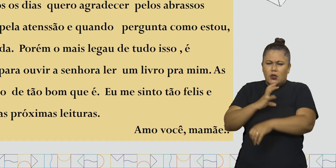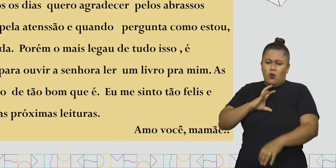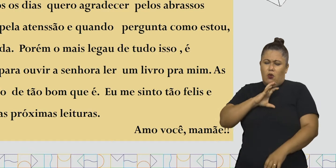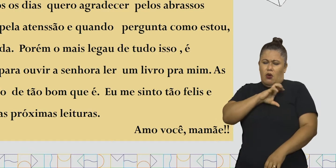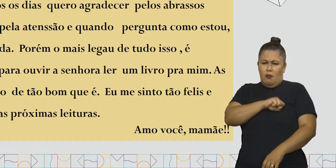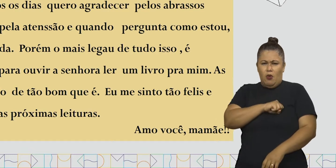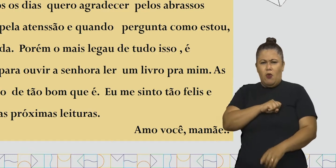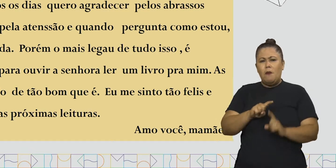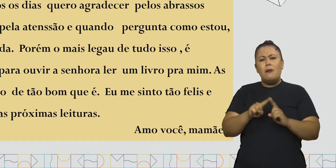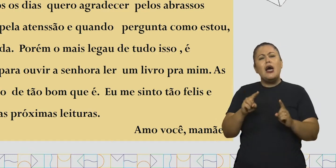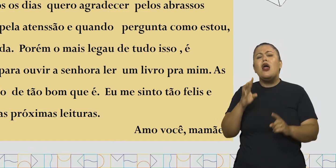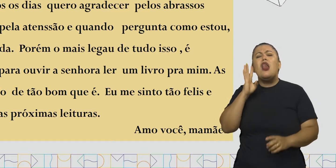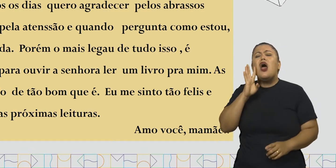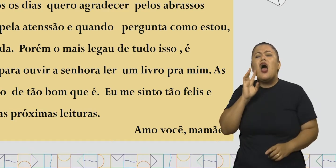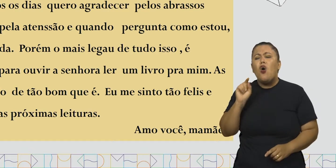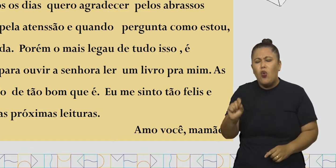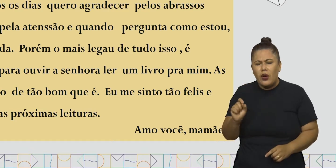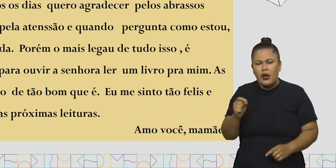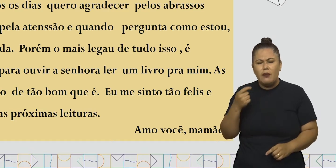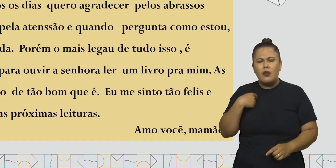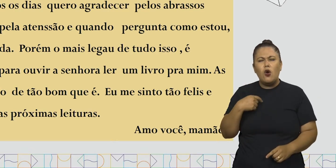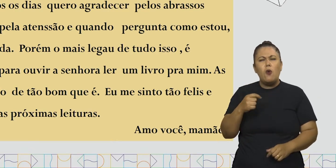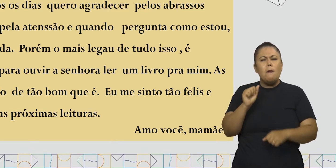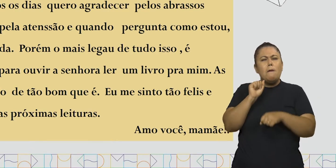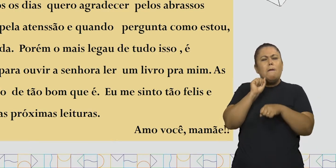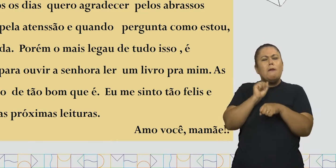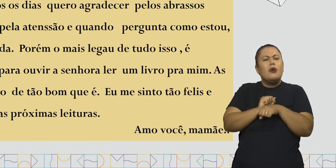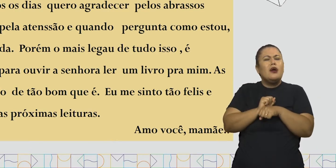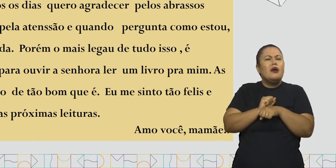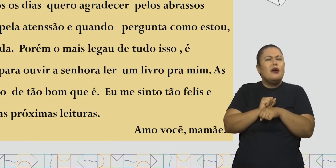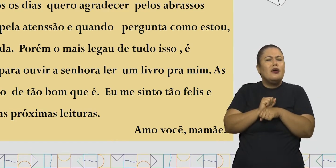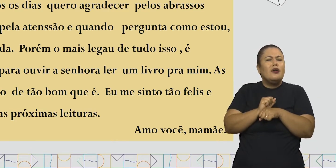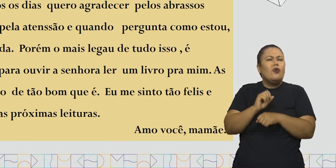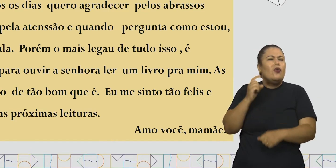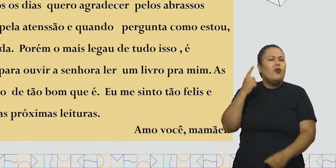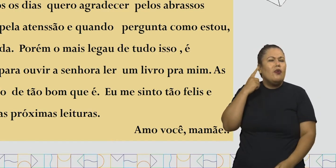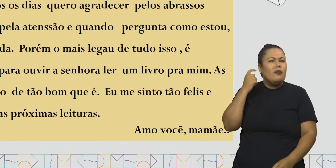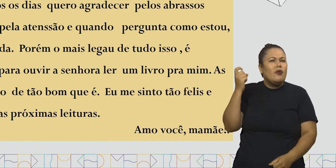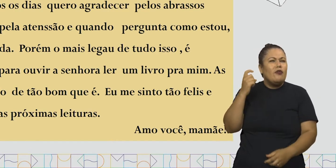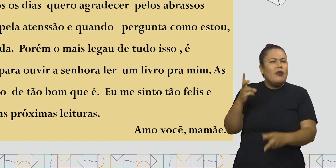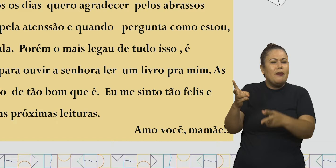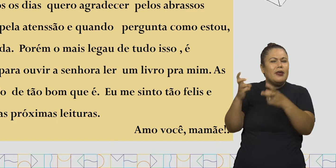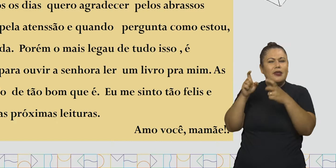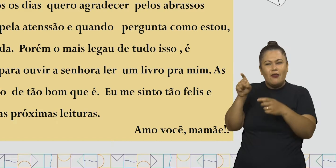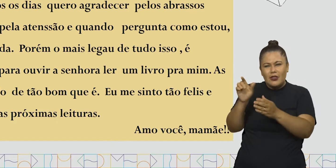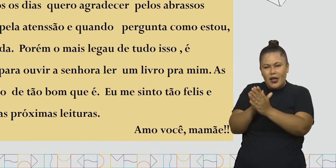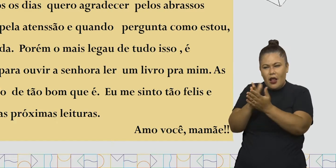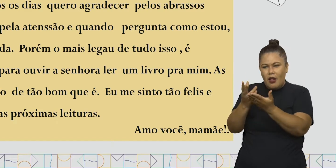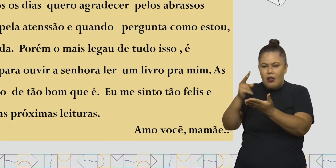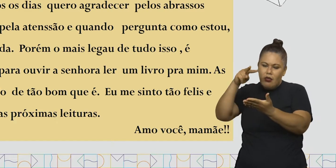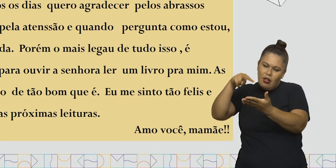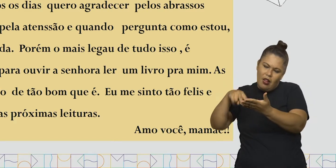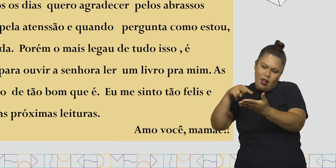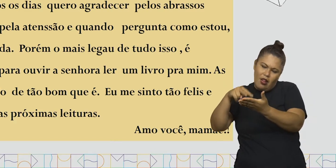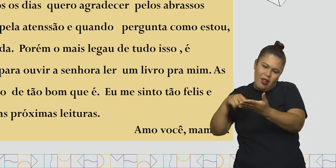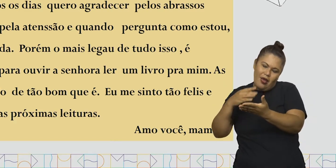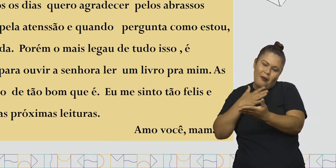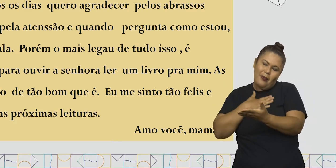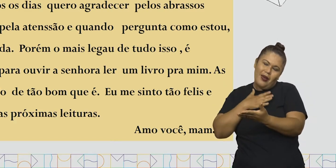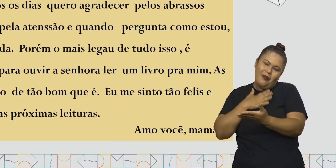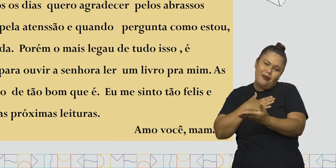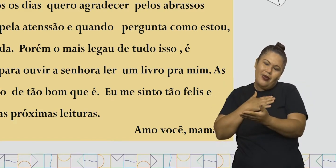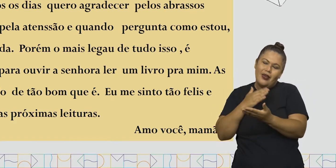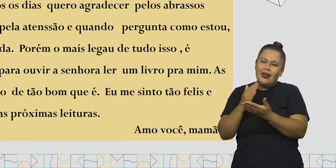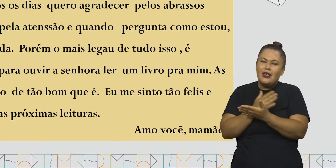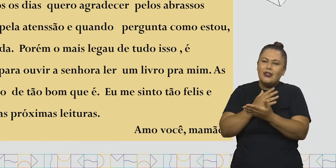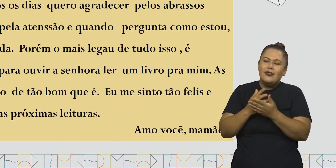mais legal de tudo isso é quando eu paro para ouvir a senhora ler um livro para mim. Às vezes, eu